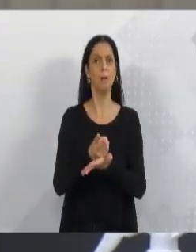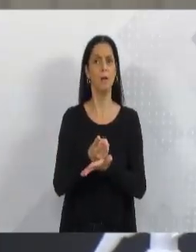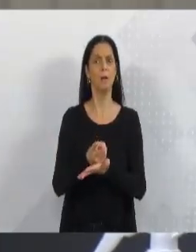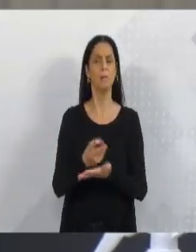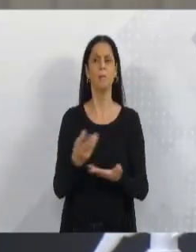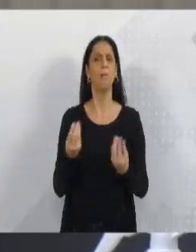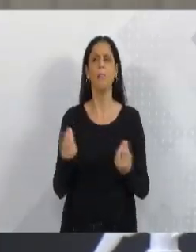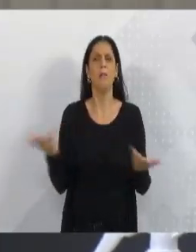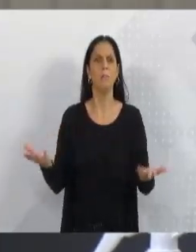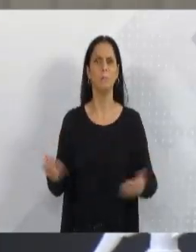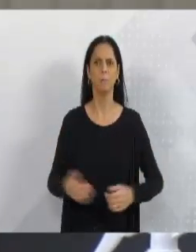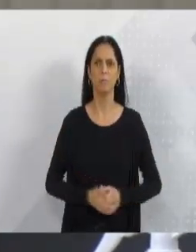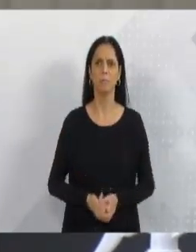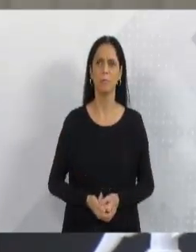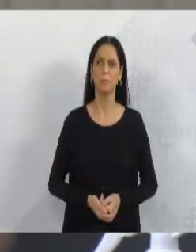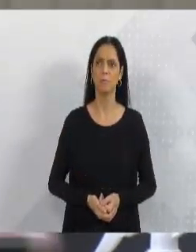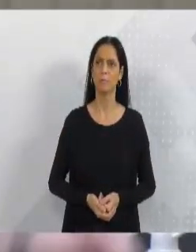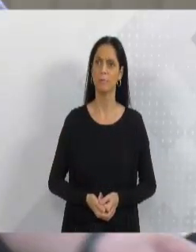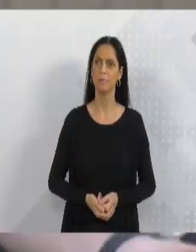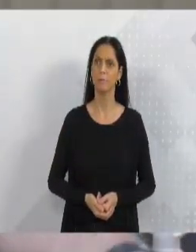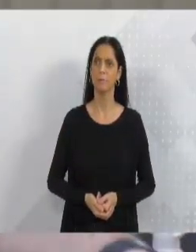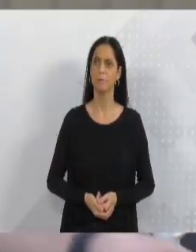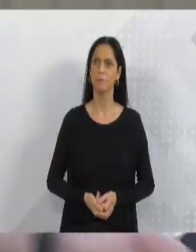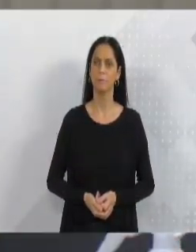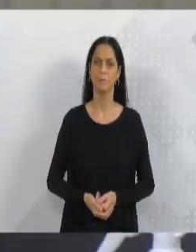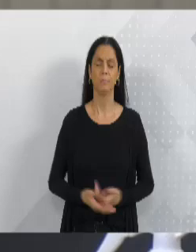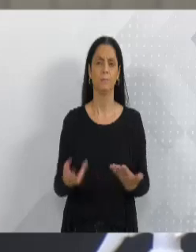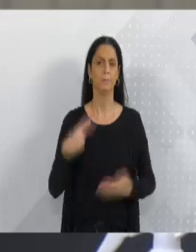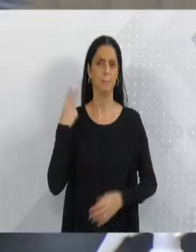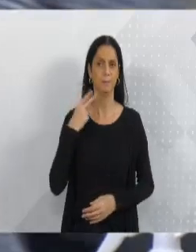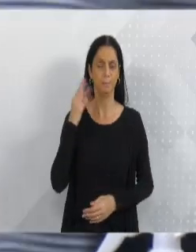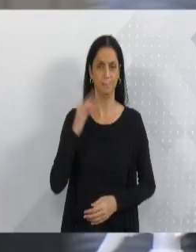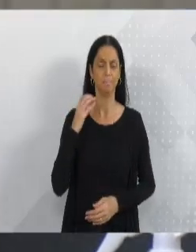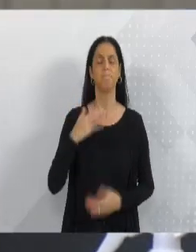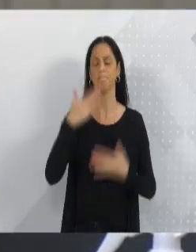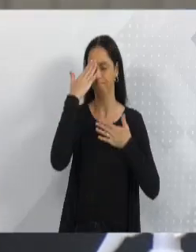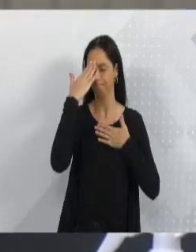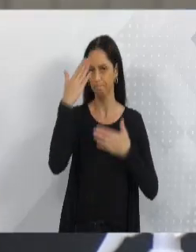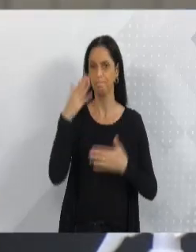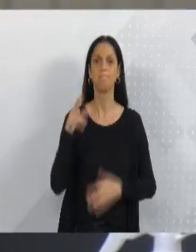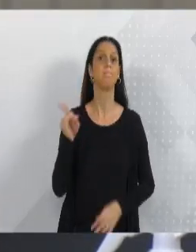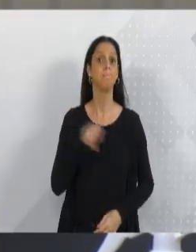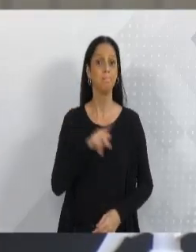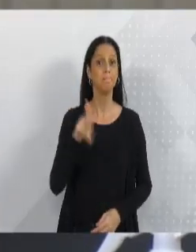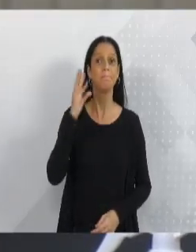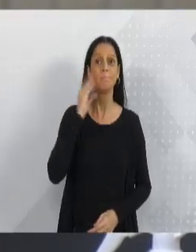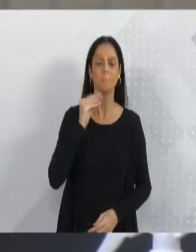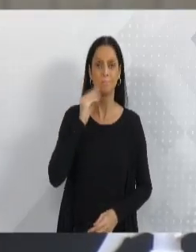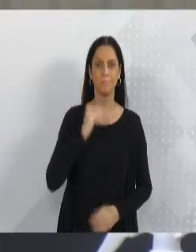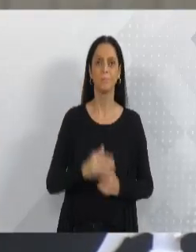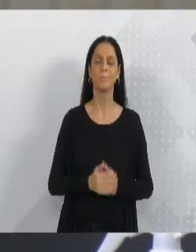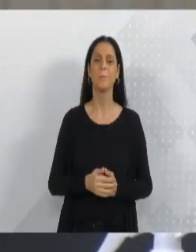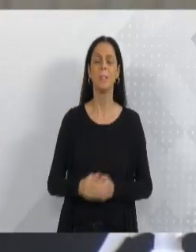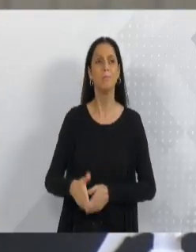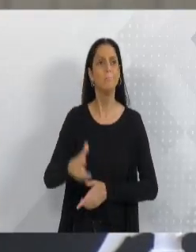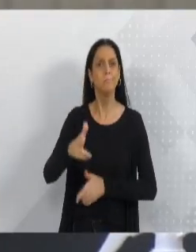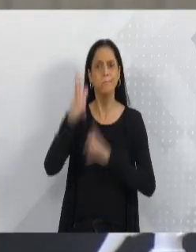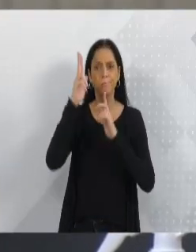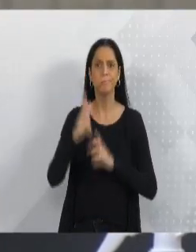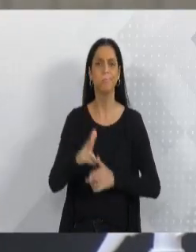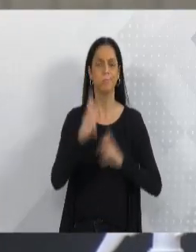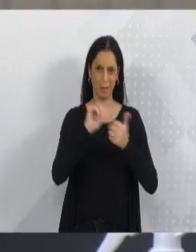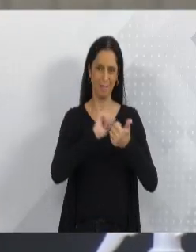isso? Você da parte do vereador Tuca. Obrigado, professor Gilson. O tiro esportivo ao